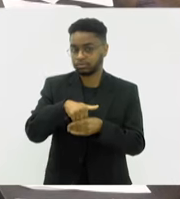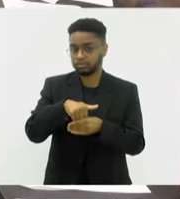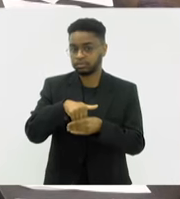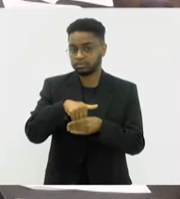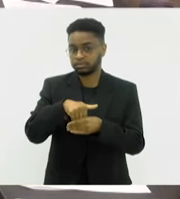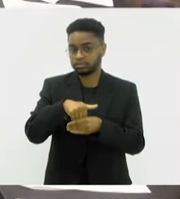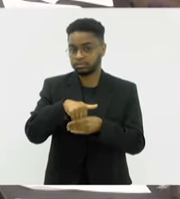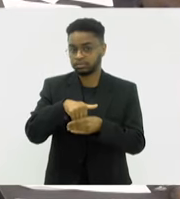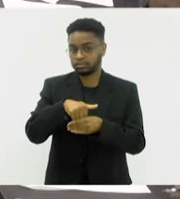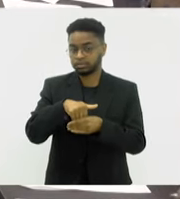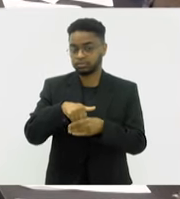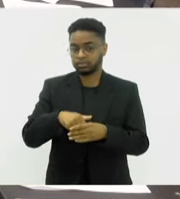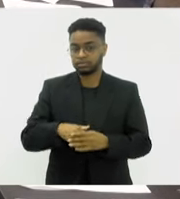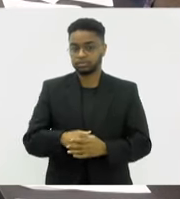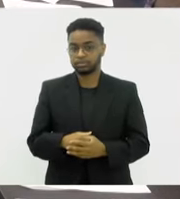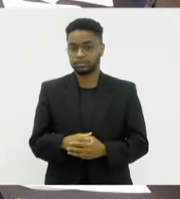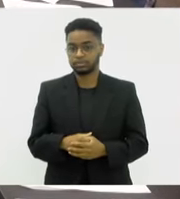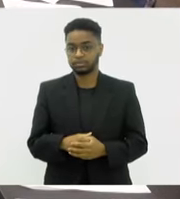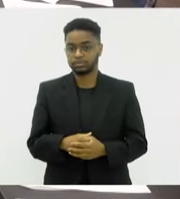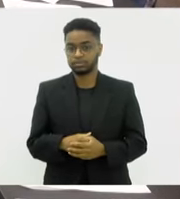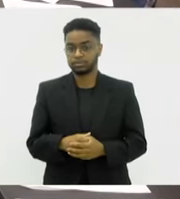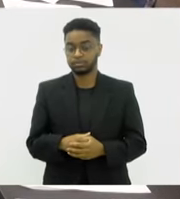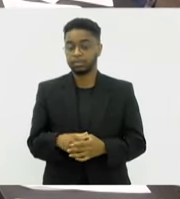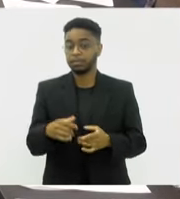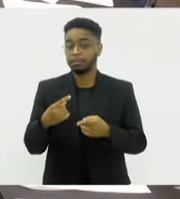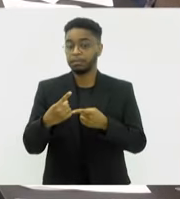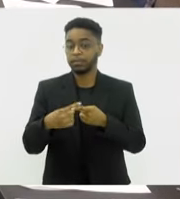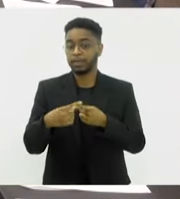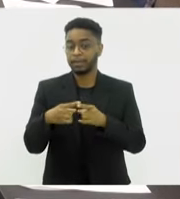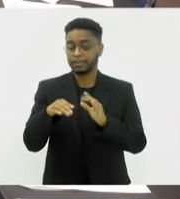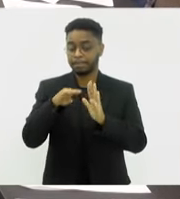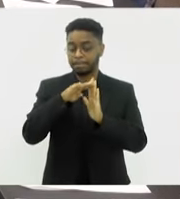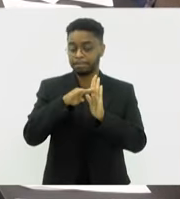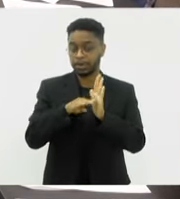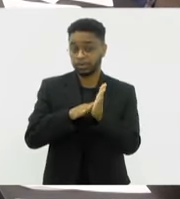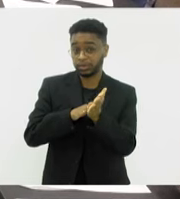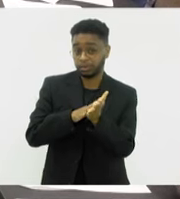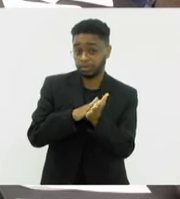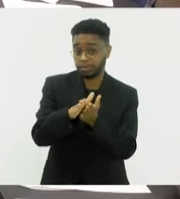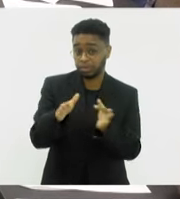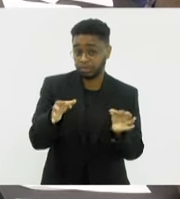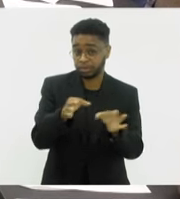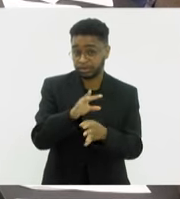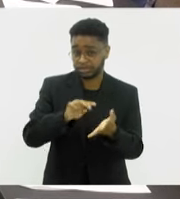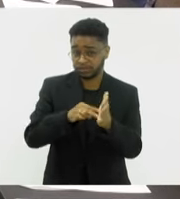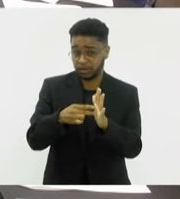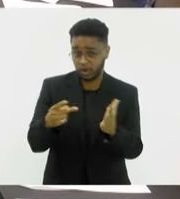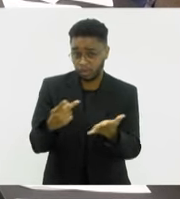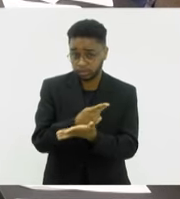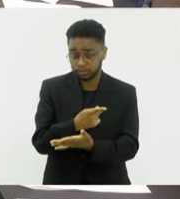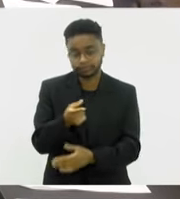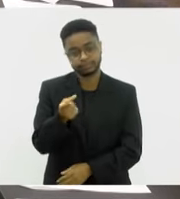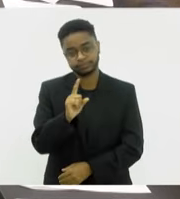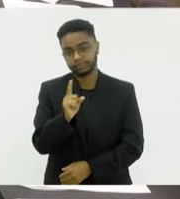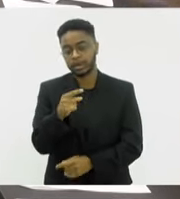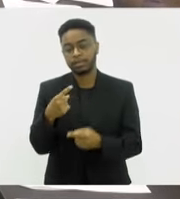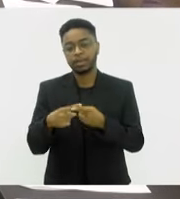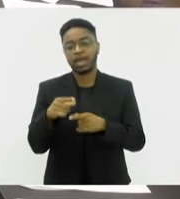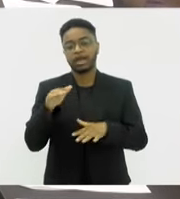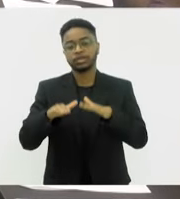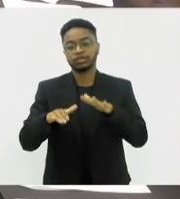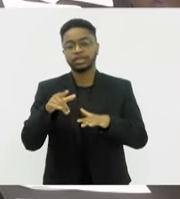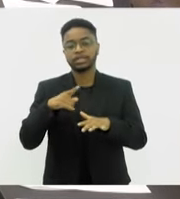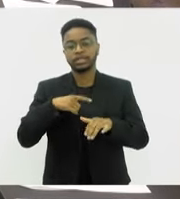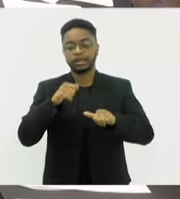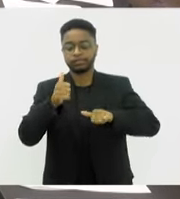Porque o que pauta publicada não quer dizer que ocorreu. Às vezes, a pauta tem uma verificação